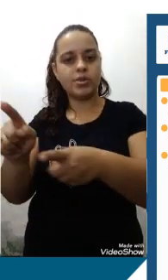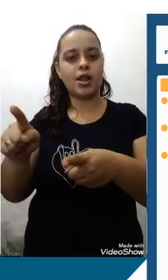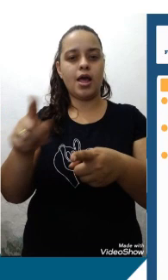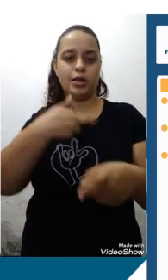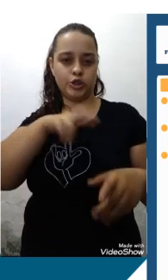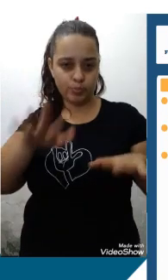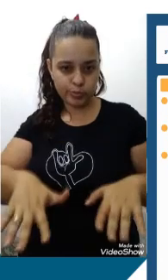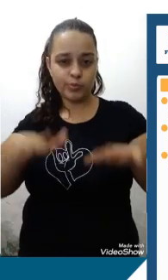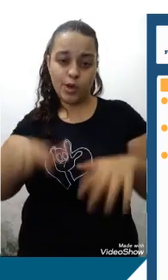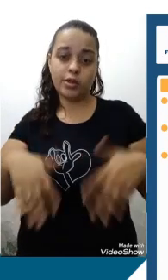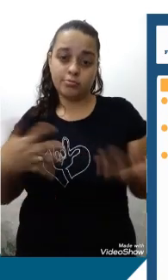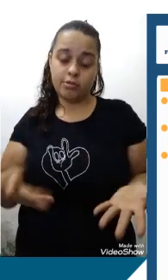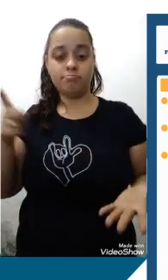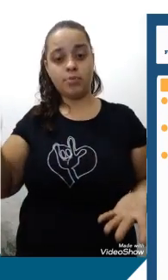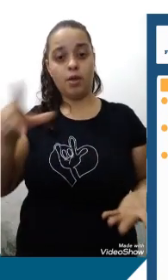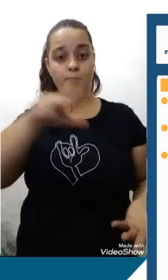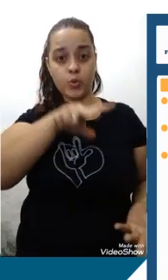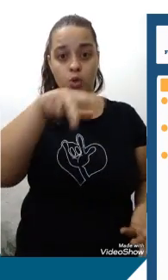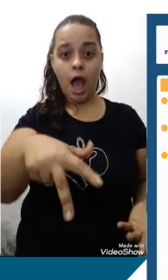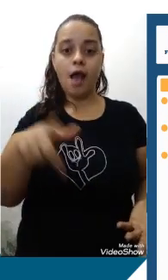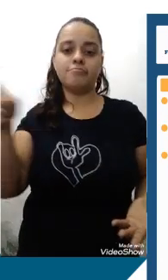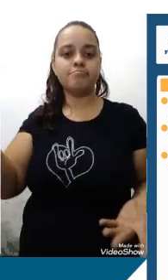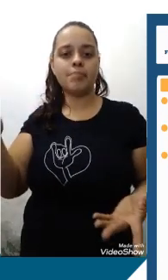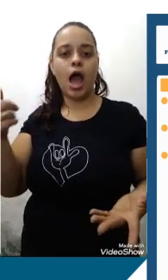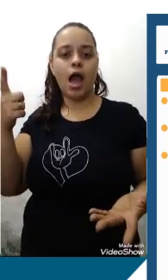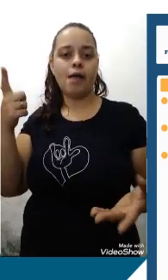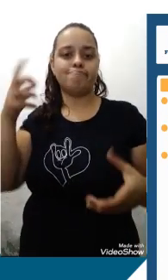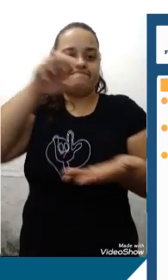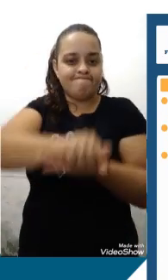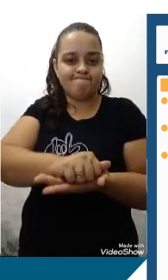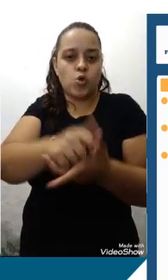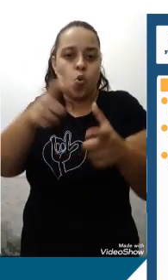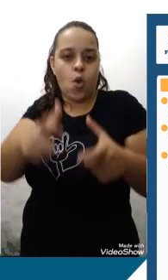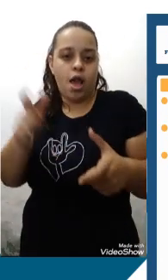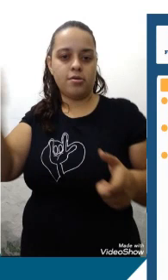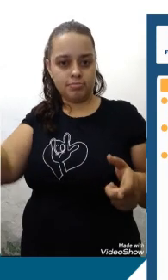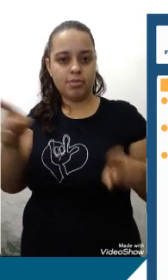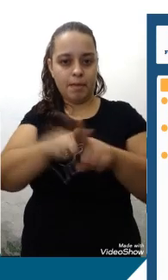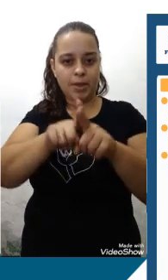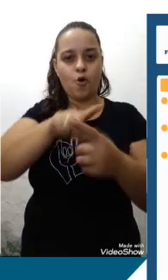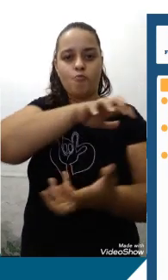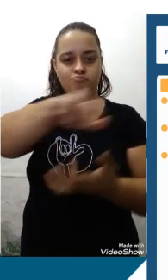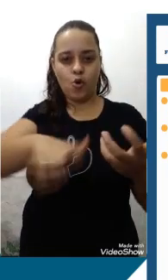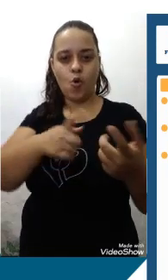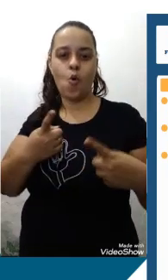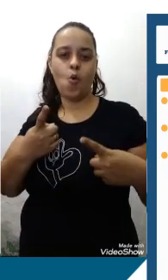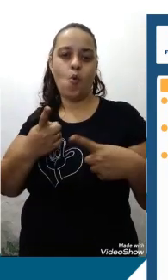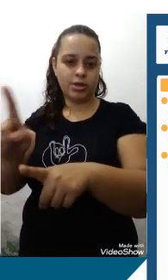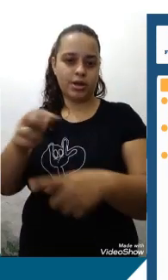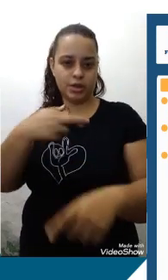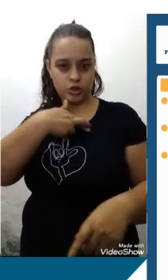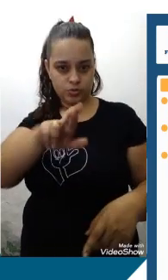e Portugal, como a gente falou, se forma nesse conflito. Para além disso, a gente pode marcar ainda o texto